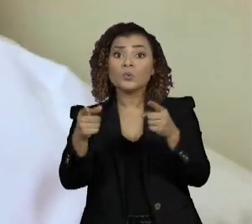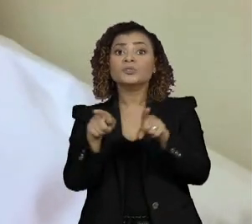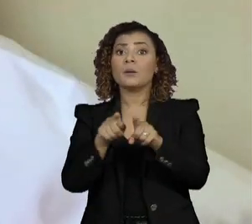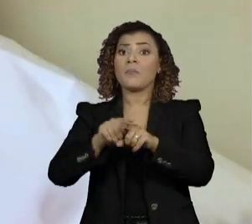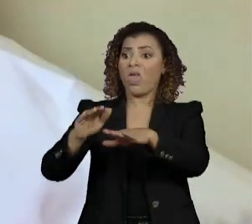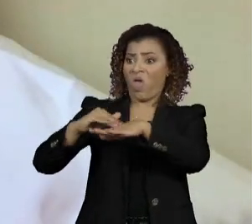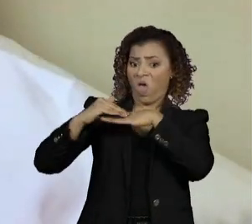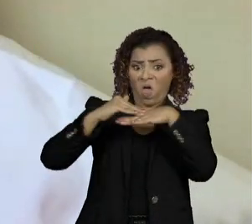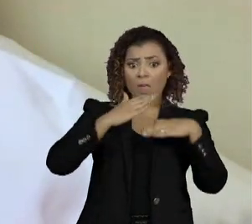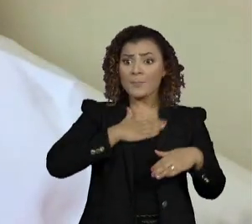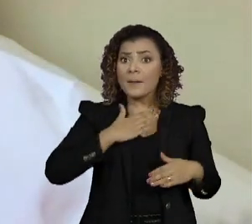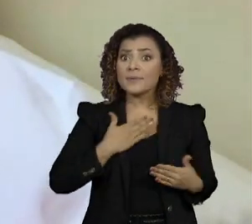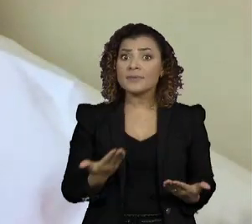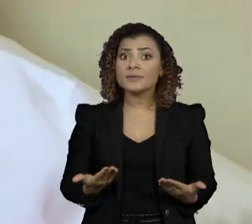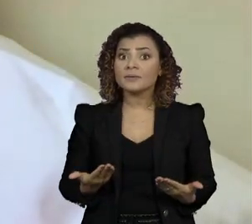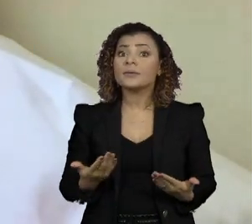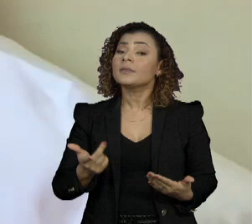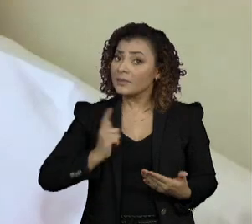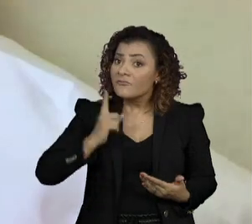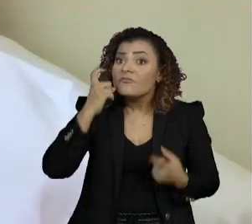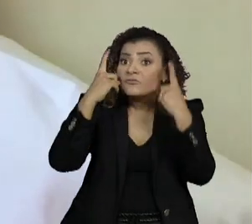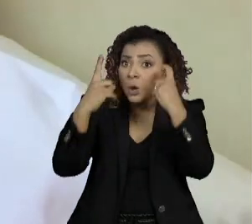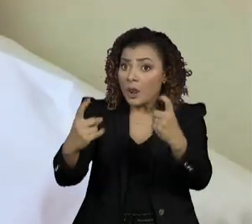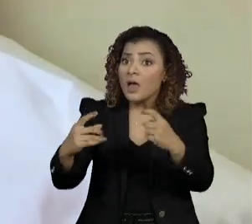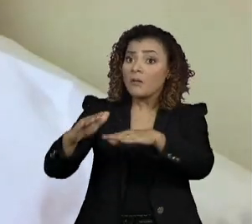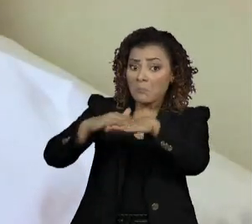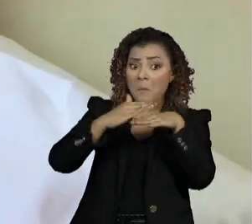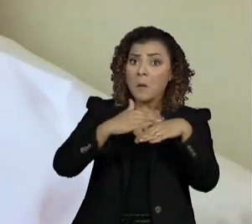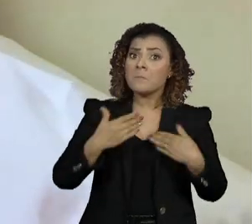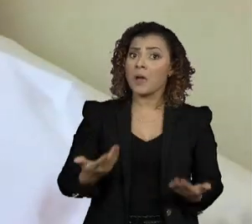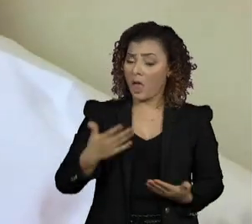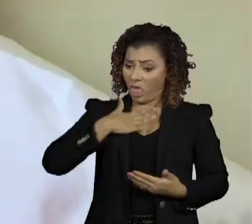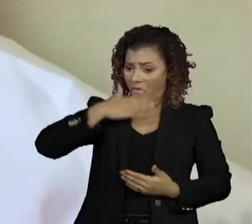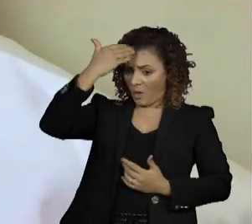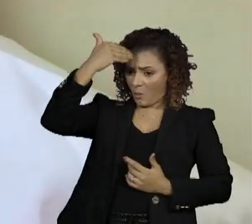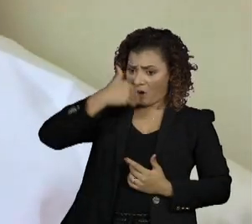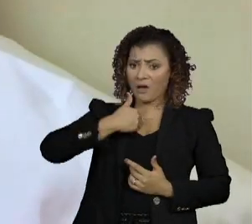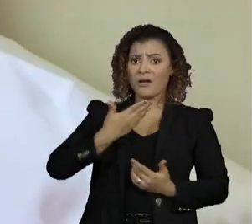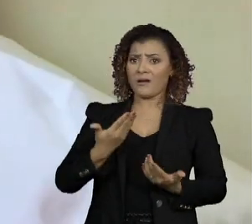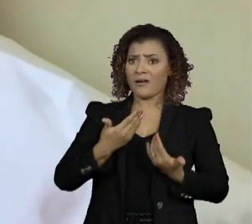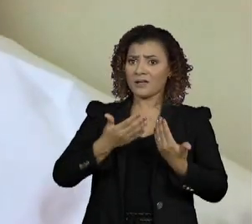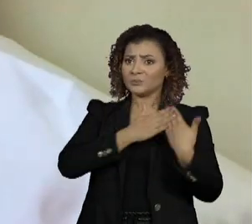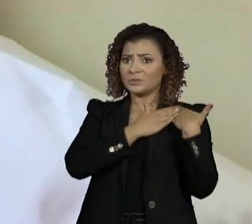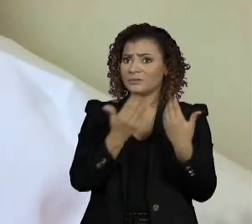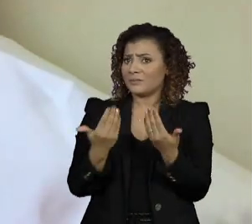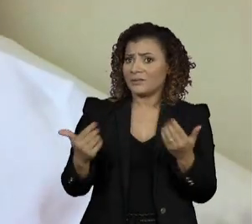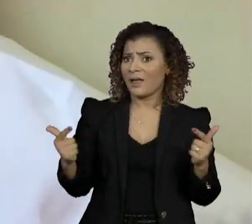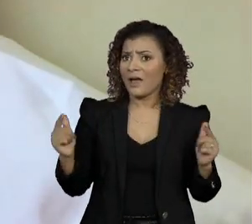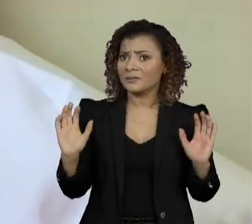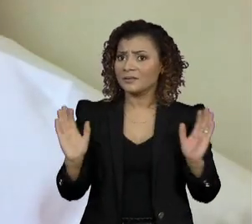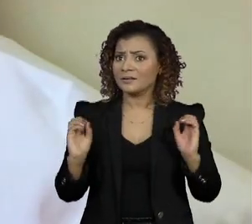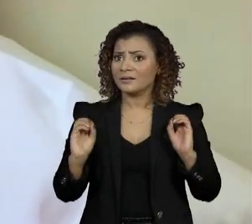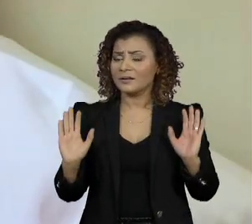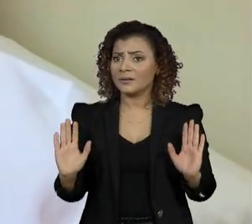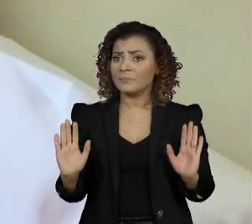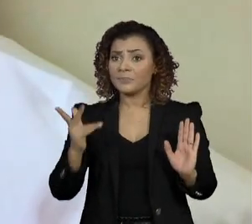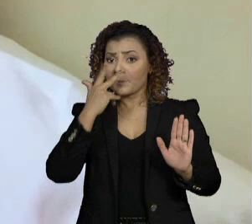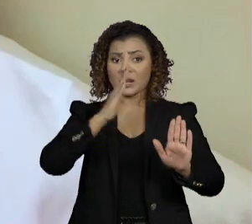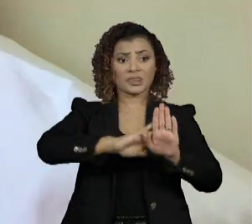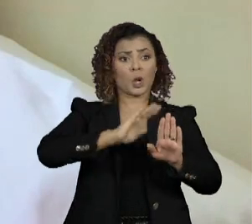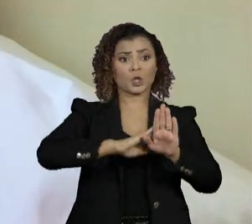outras especialidades, ataques muito violentos, como se responsável fosse, como se eu tivesse a serviço de alguma